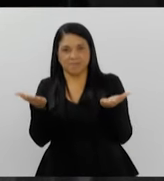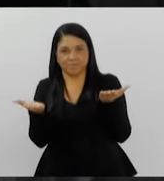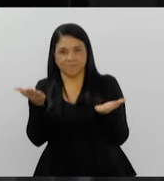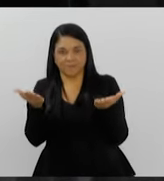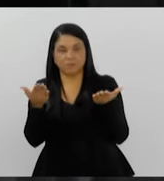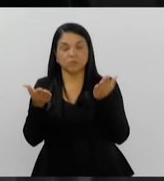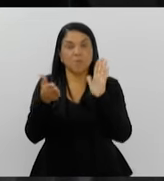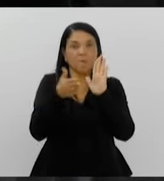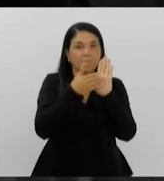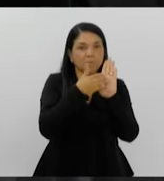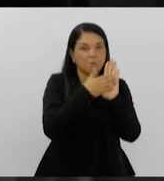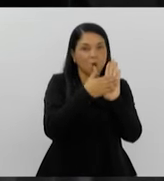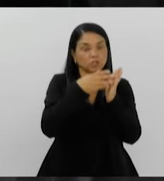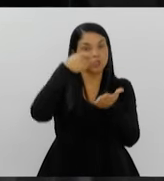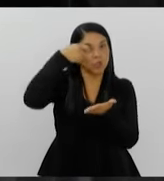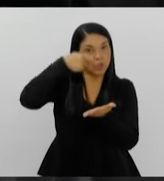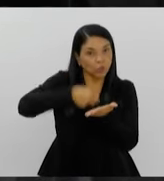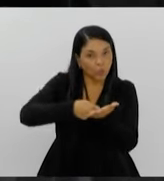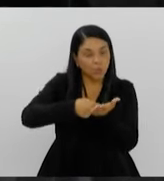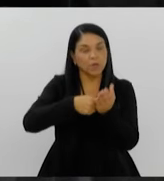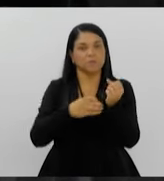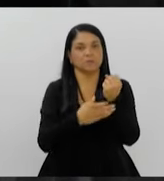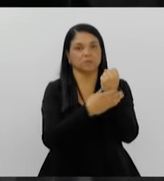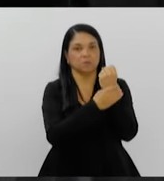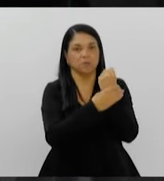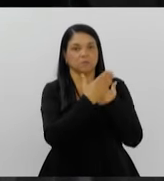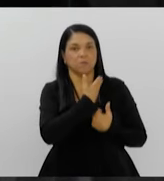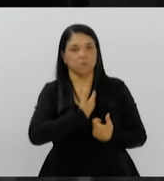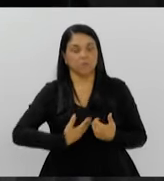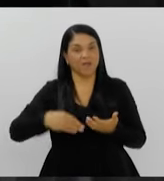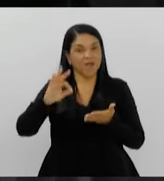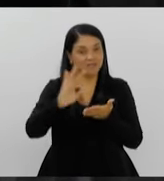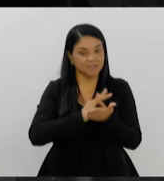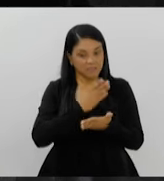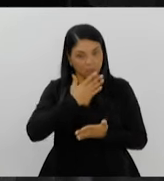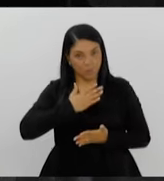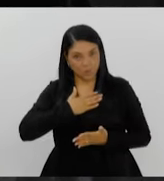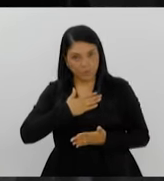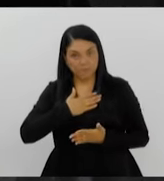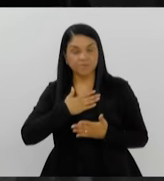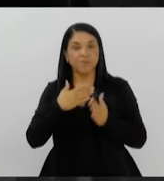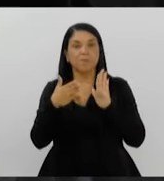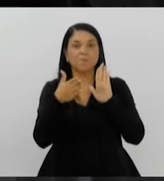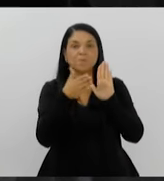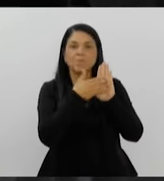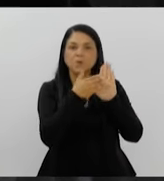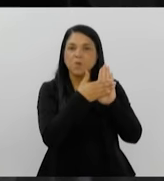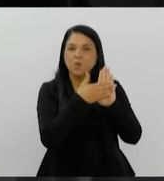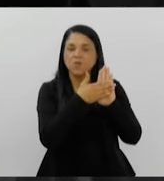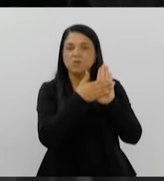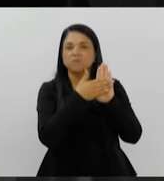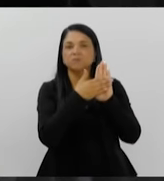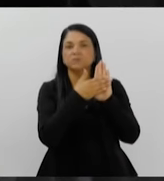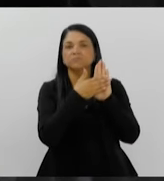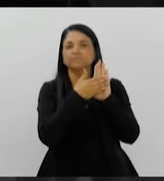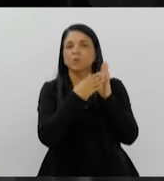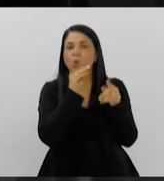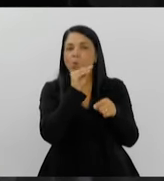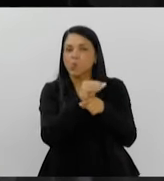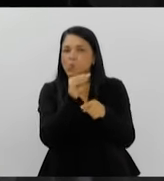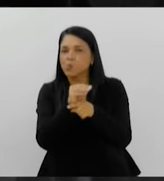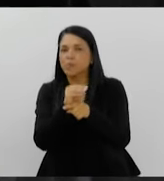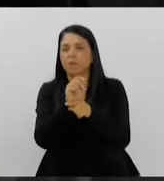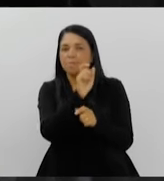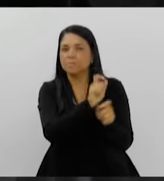de uma proposta dura PR segurança públ assinada por mim de uma proposta para tratar das pessoas